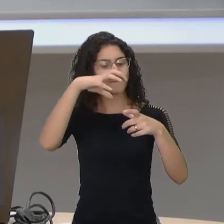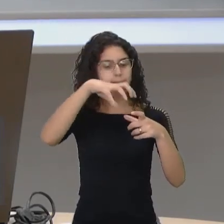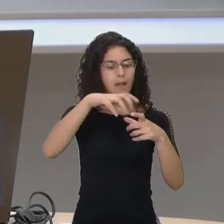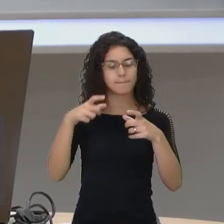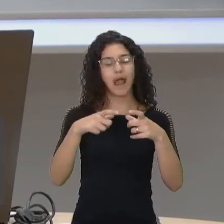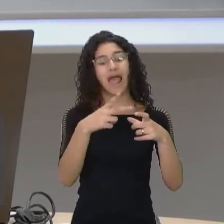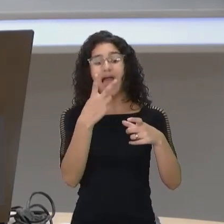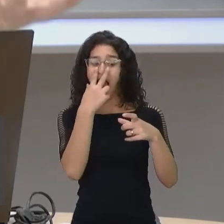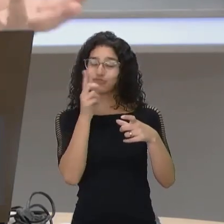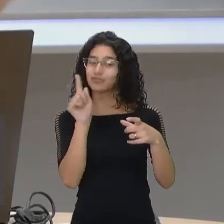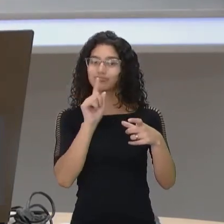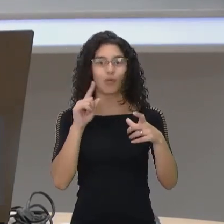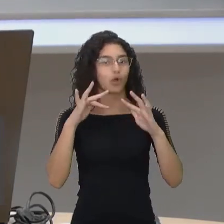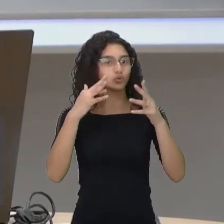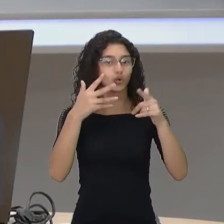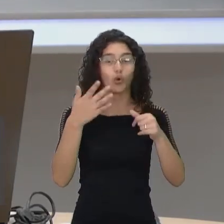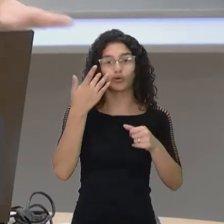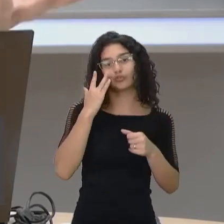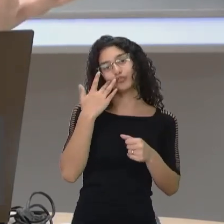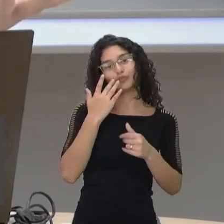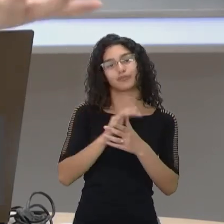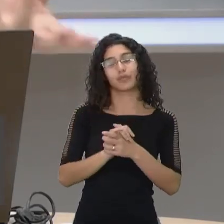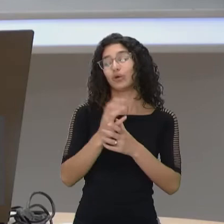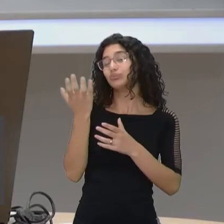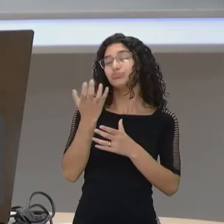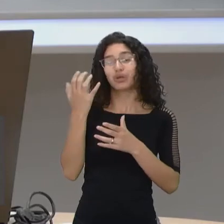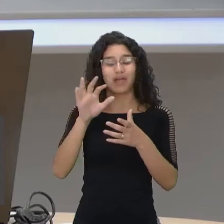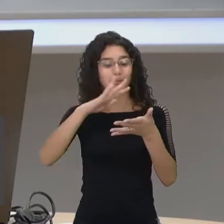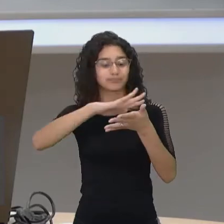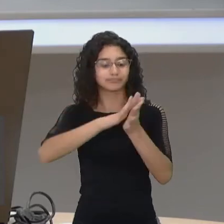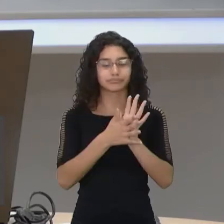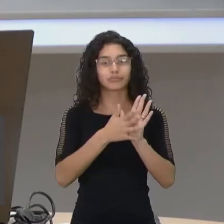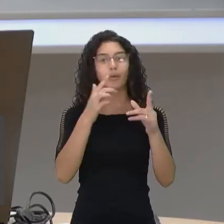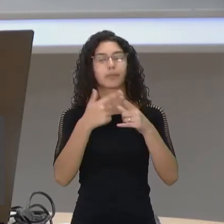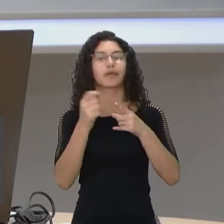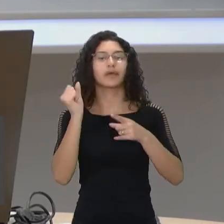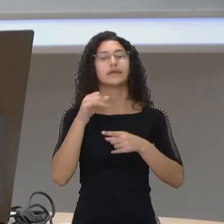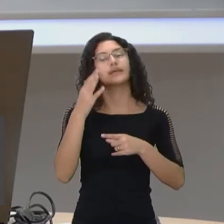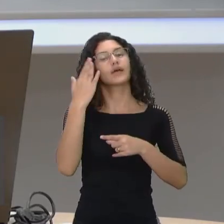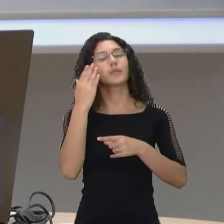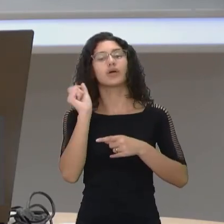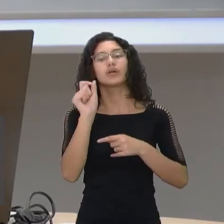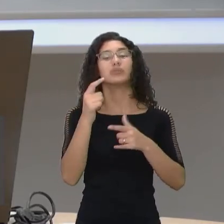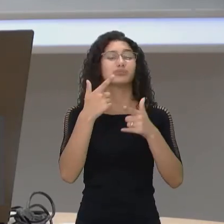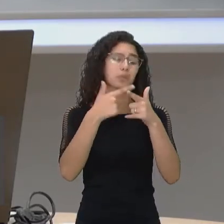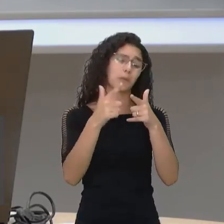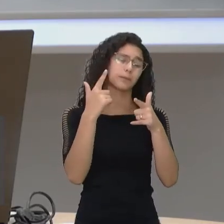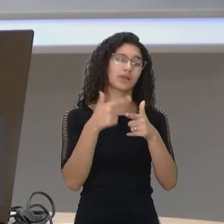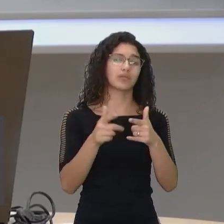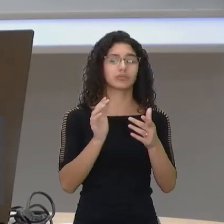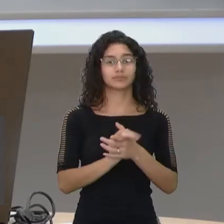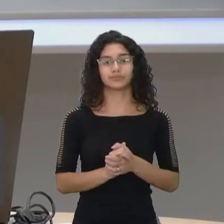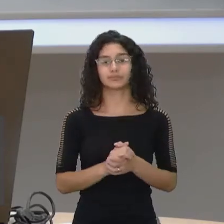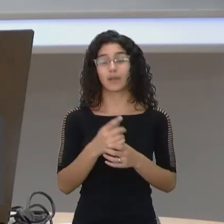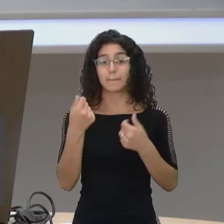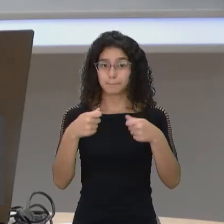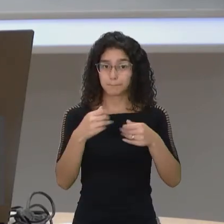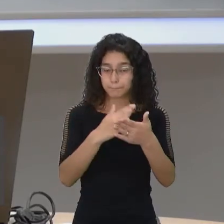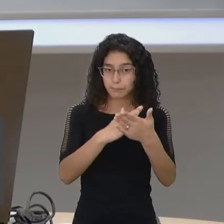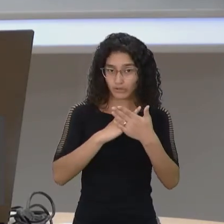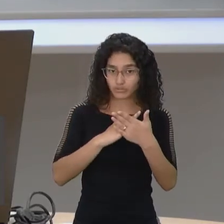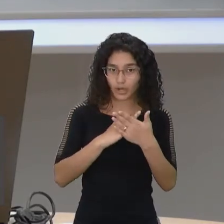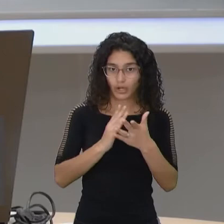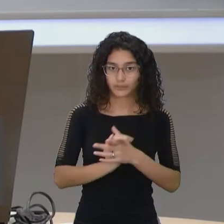que ela não é totalmente de ouro, eu não quero quebrar a coroa para saber se é ou se não é, enfim, ai, que problemão. Tem como você me